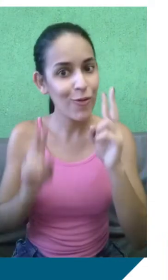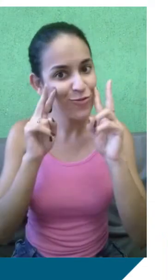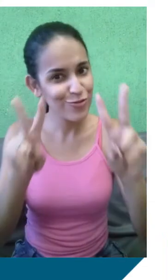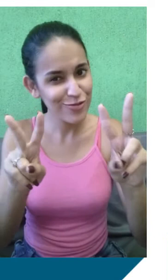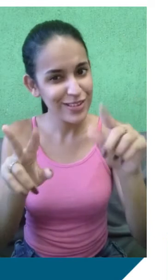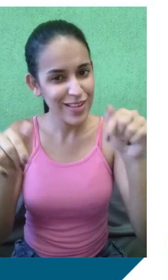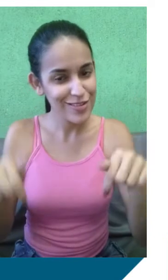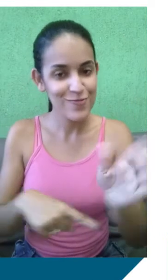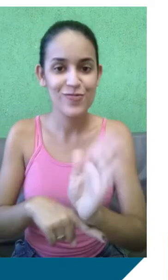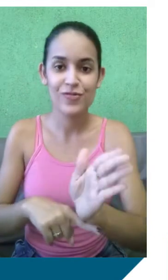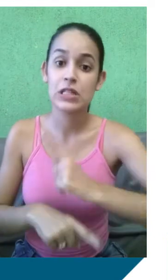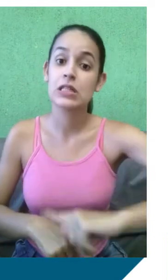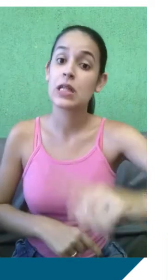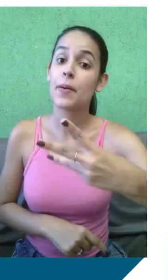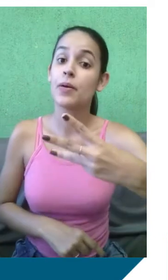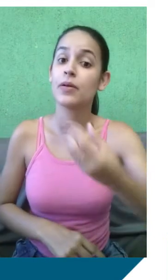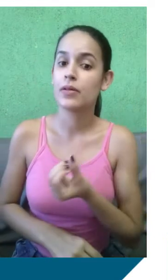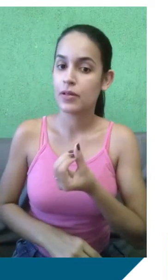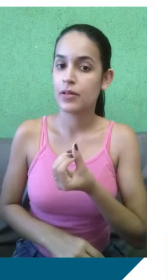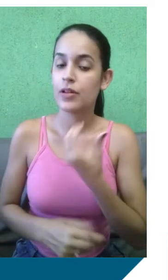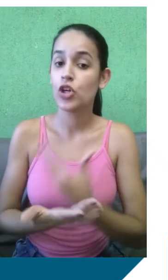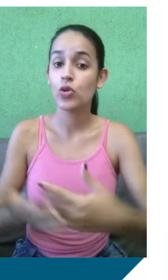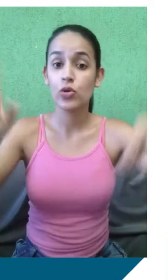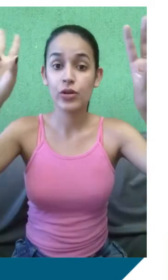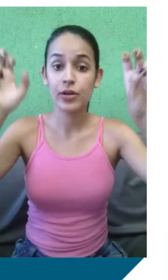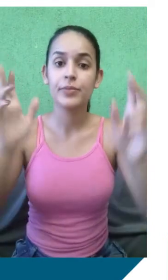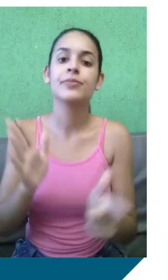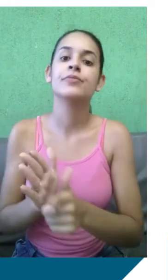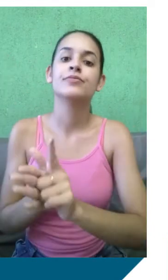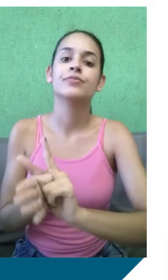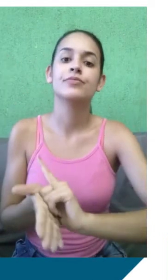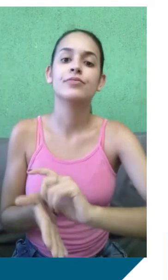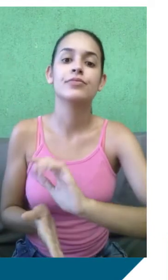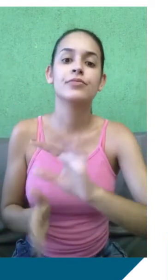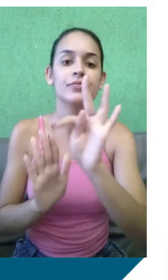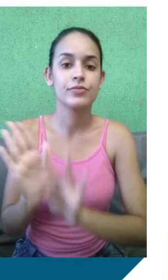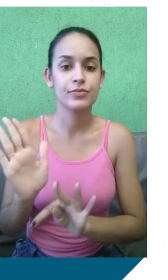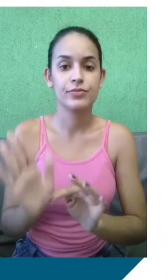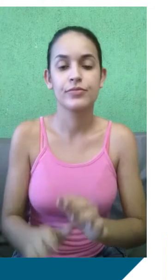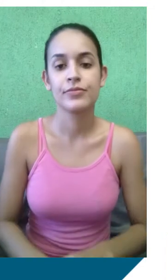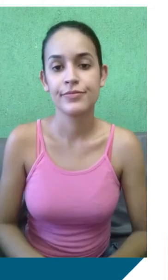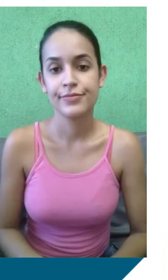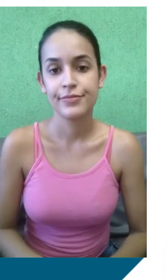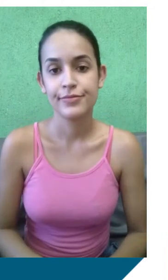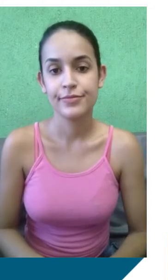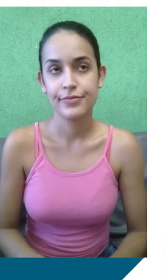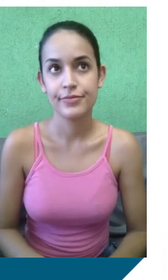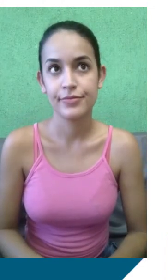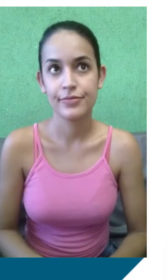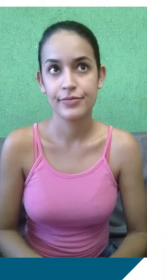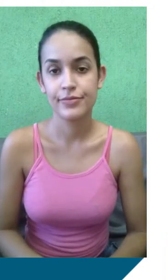Itaguaí e Rocinha. Sejam muito bem-vindos ao vídeo da semana 36, Estudo de Questões de Vestibular sobre os